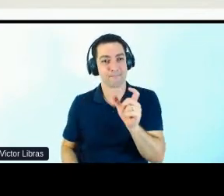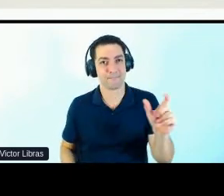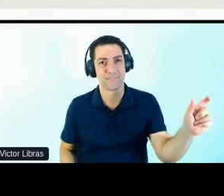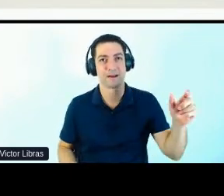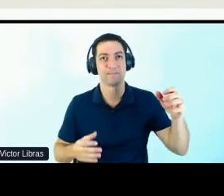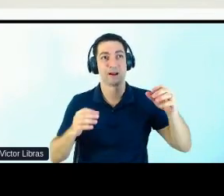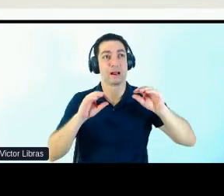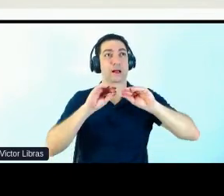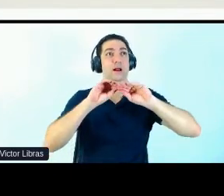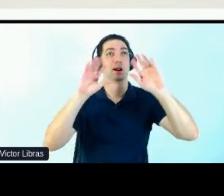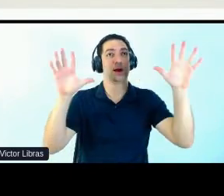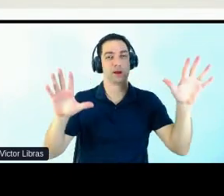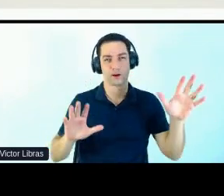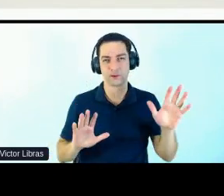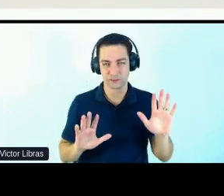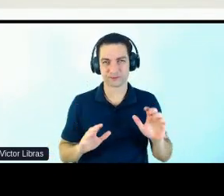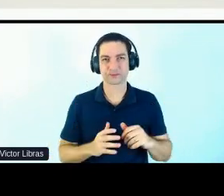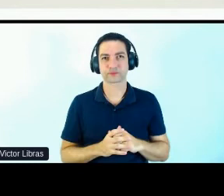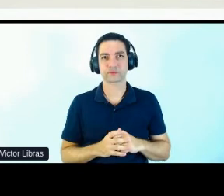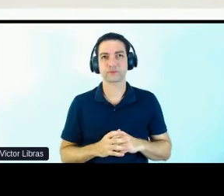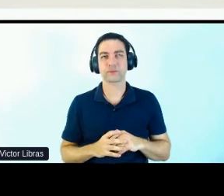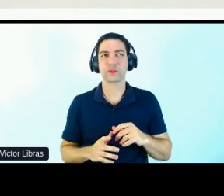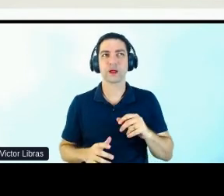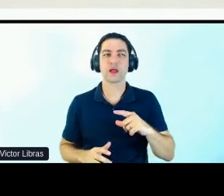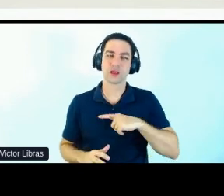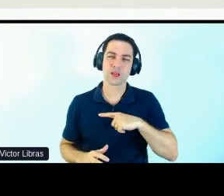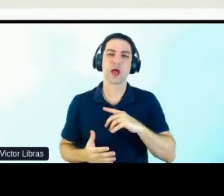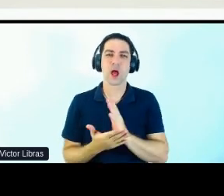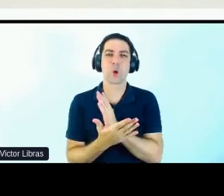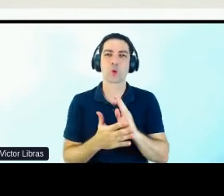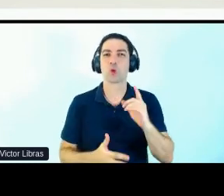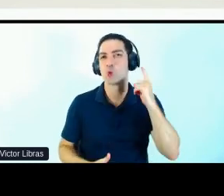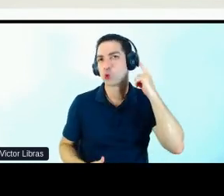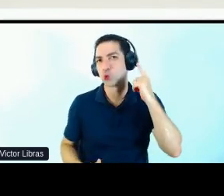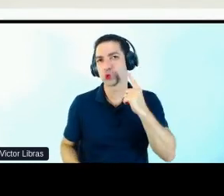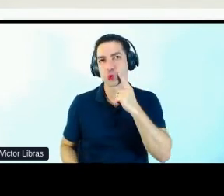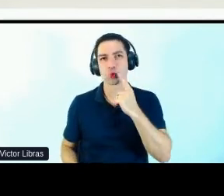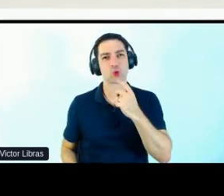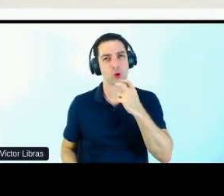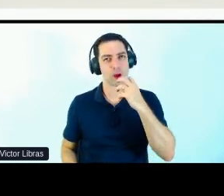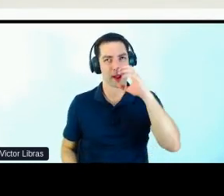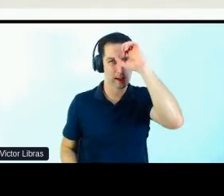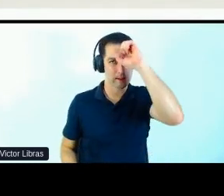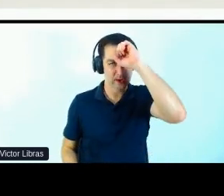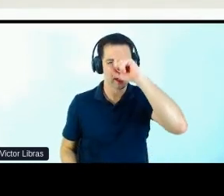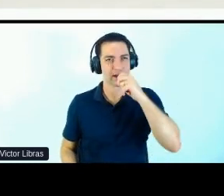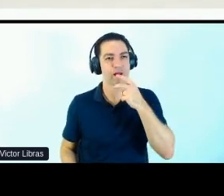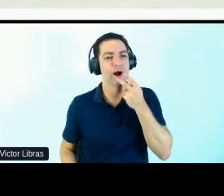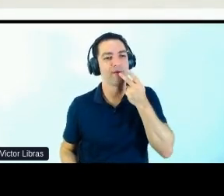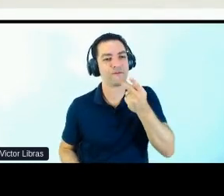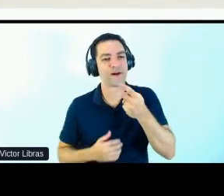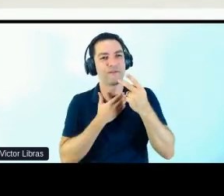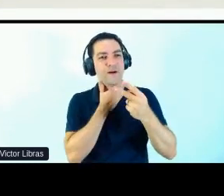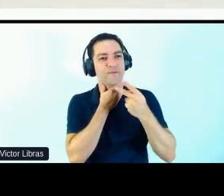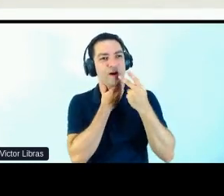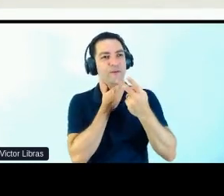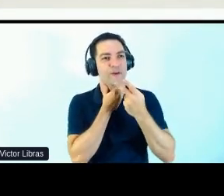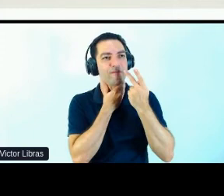se conseguiria, mas fiquei pensando que se não foi isso, não dá para fazer alguma coisa tipo